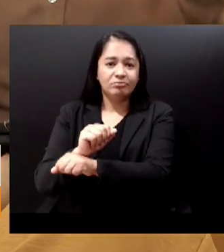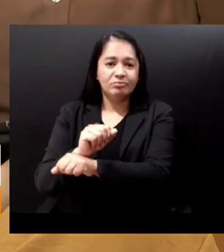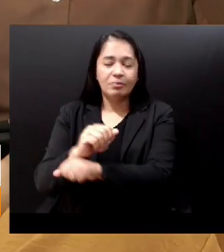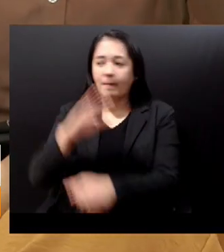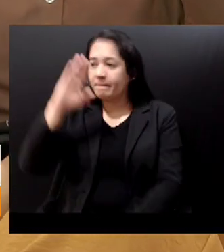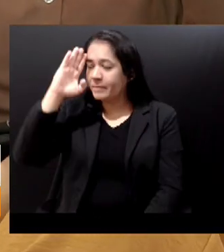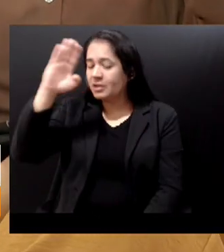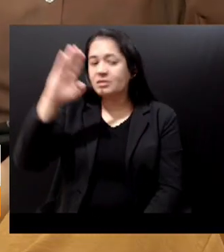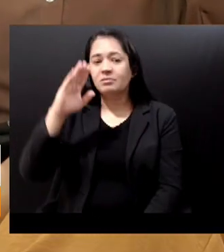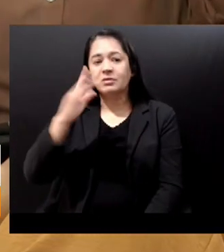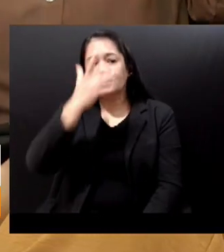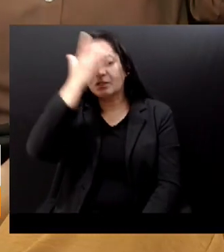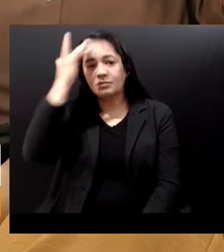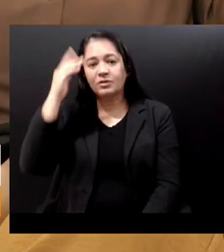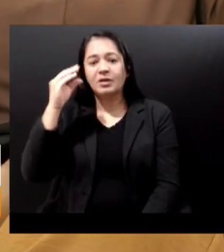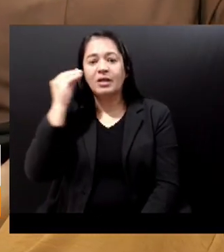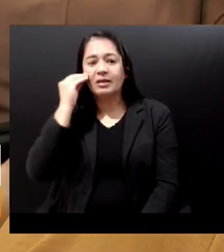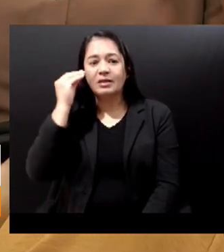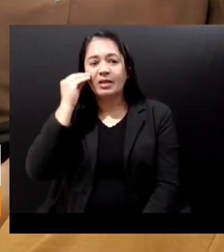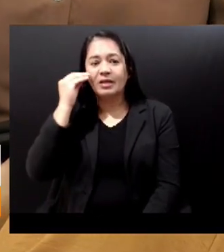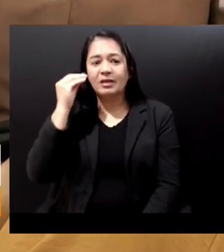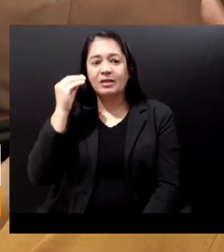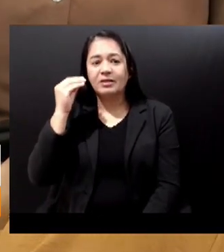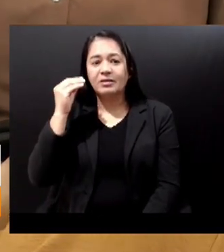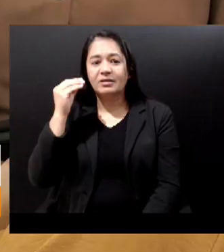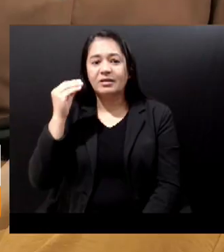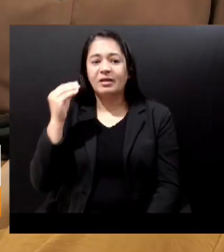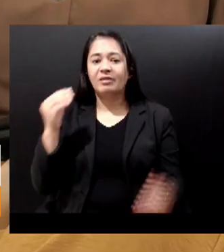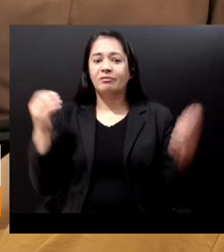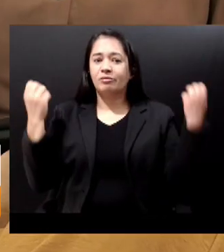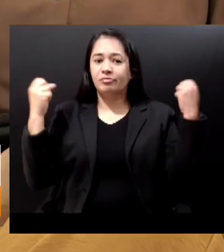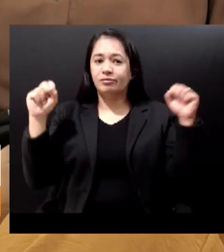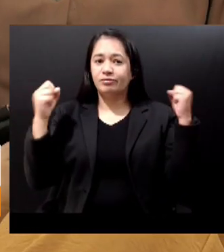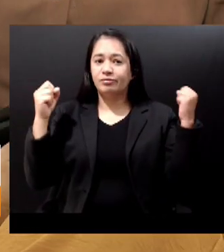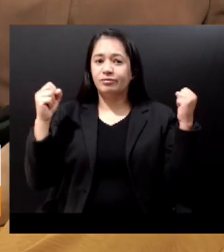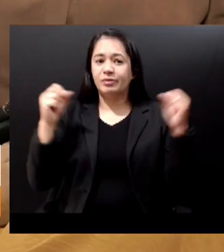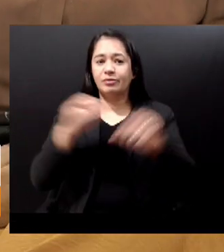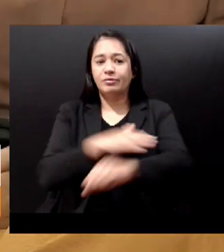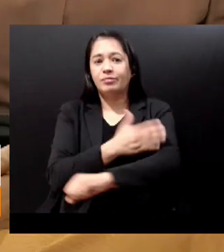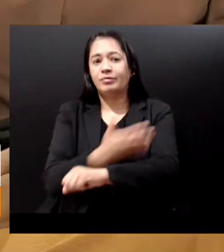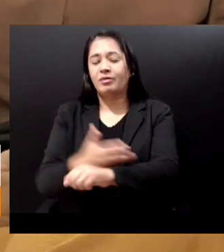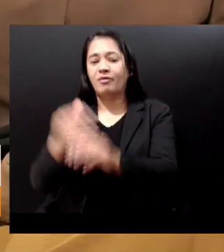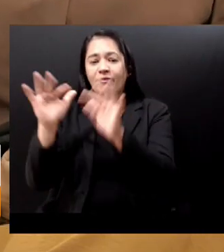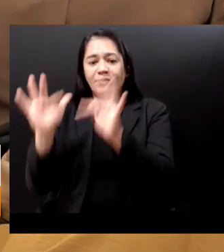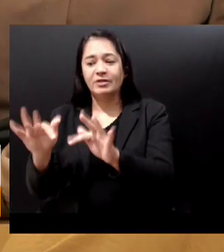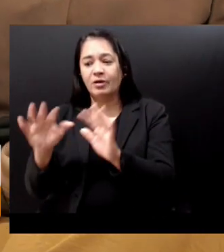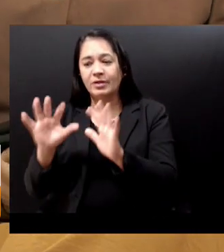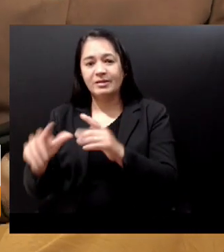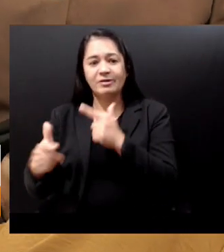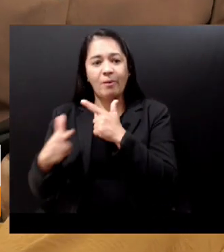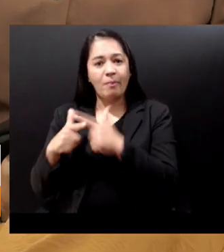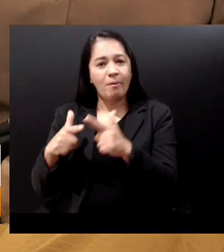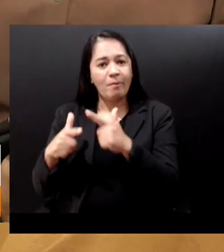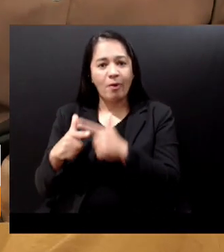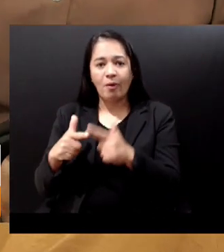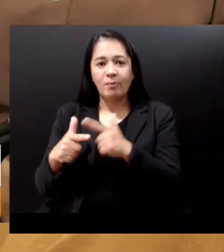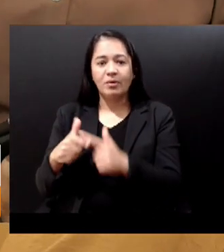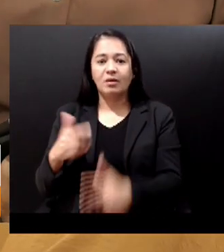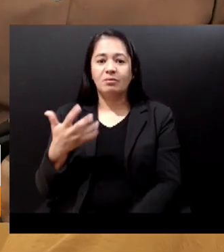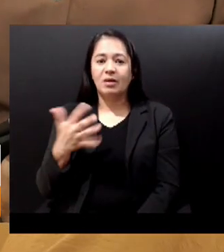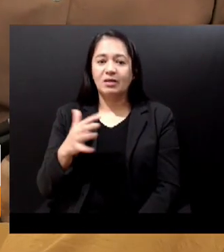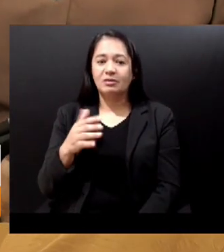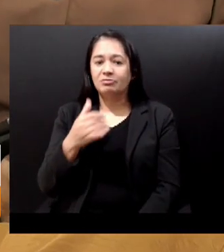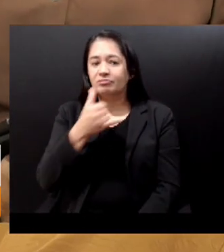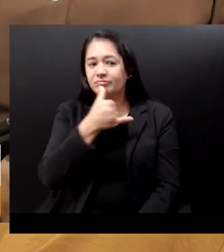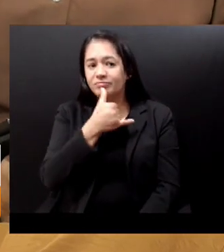fazer atividade física no final do expediente ou no final do dia. Isso é um problema que, às vezes, infelizmente, as pessoas só têm